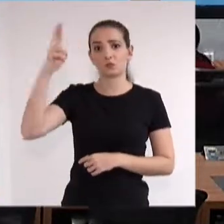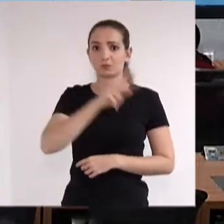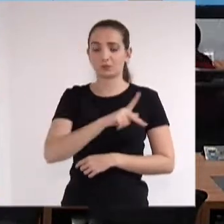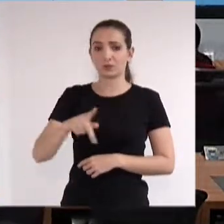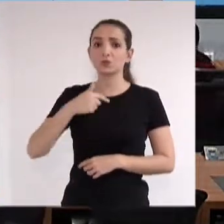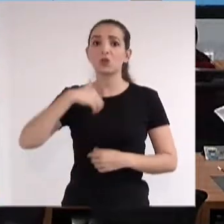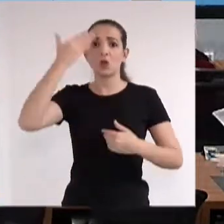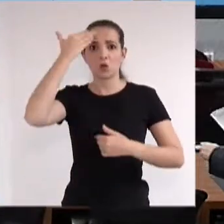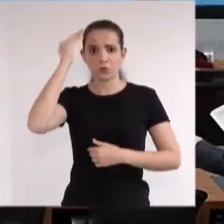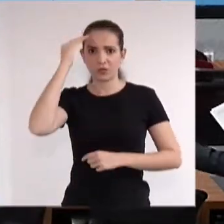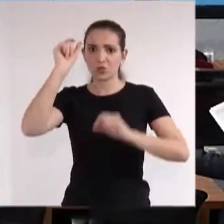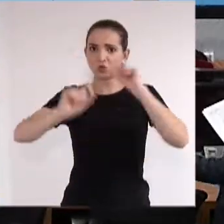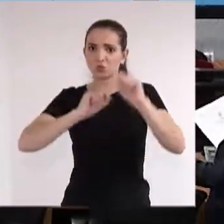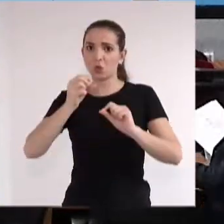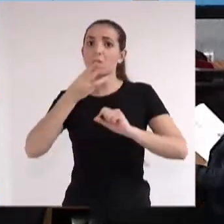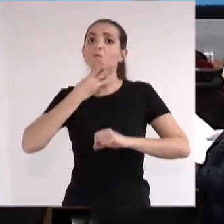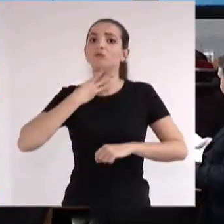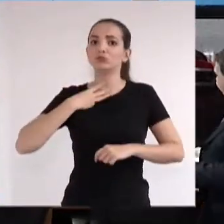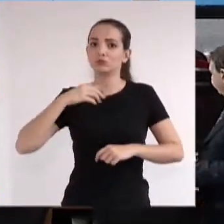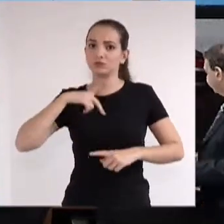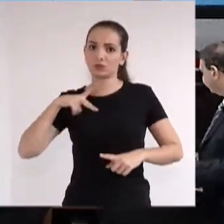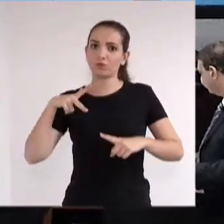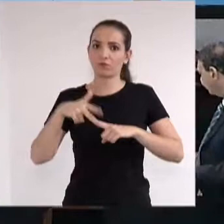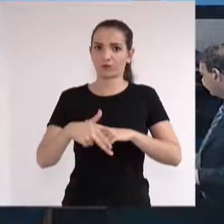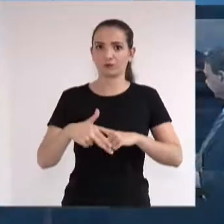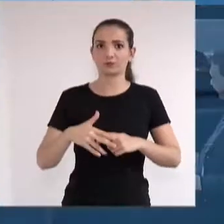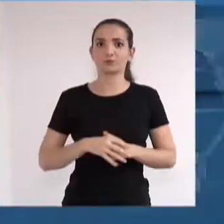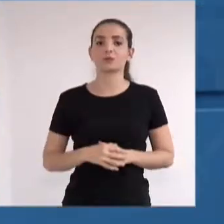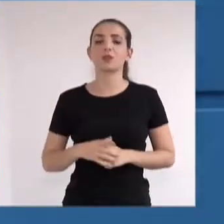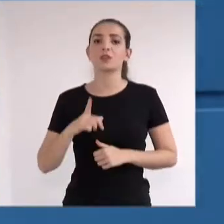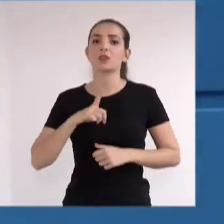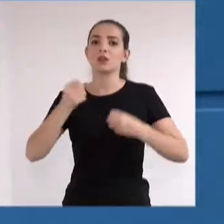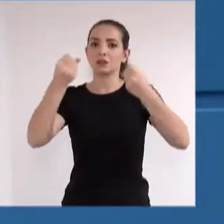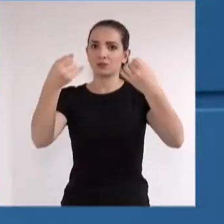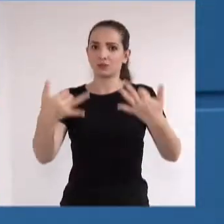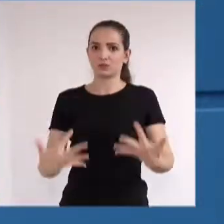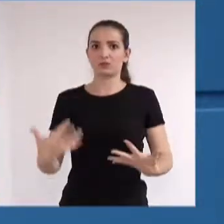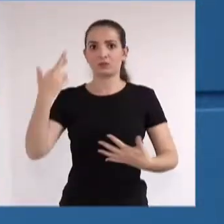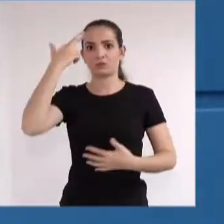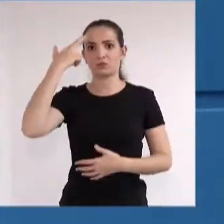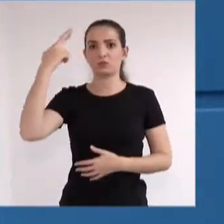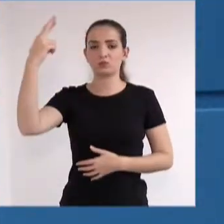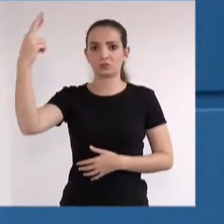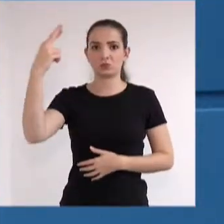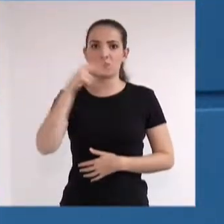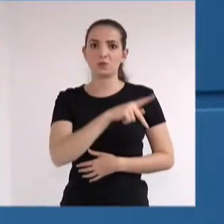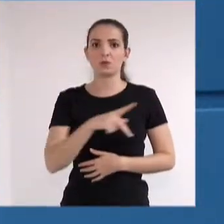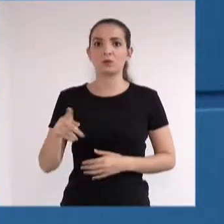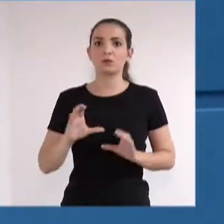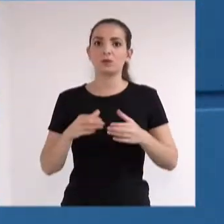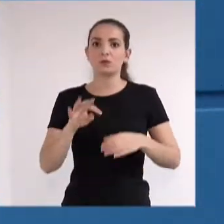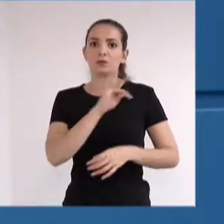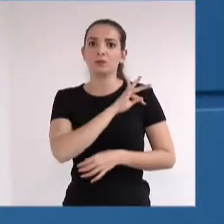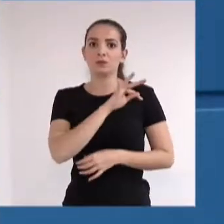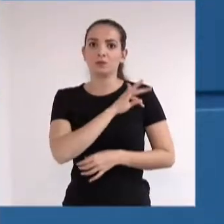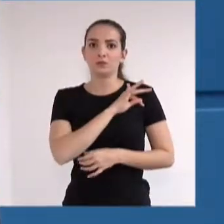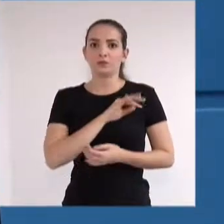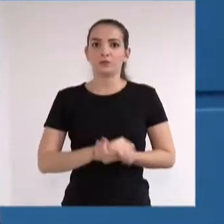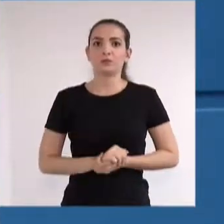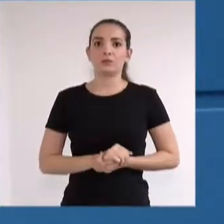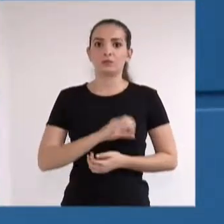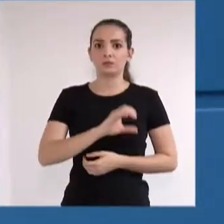entendo perfeitamente as razões do veto. A explicação do nobre deputado, presidente da Comissão de Constituição e